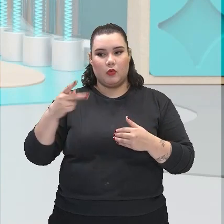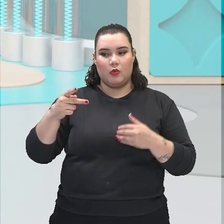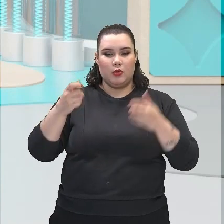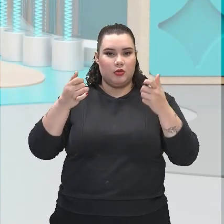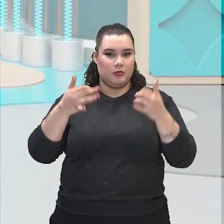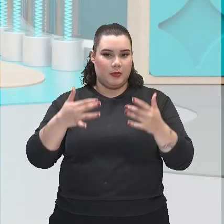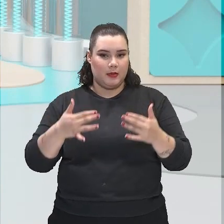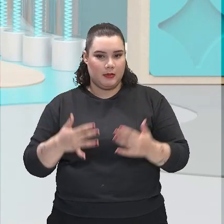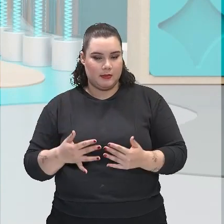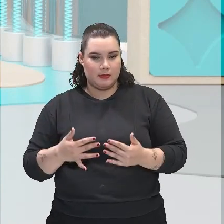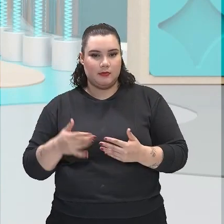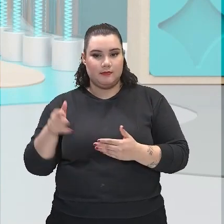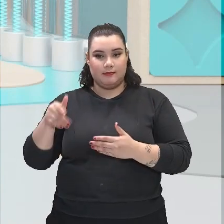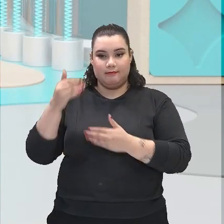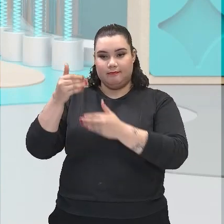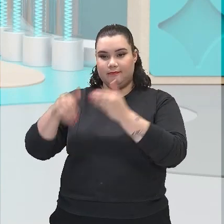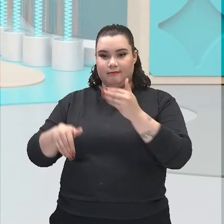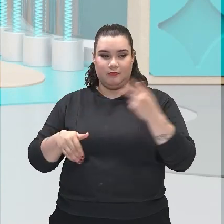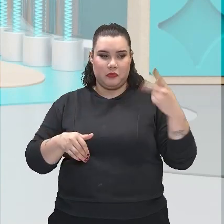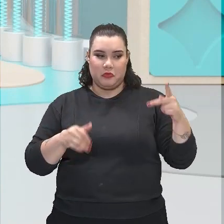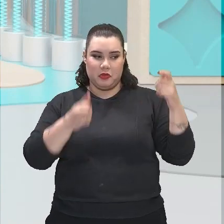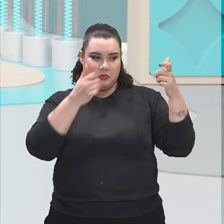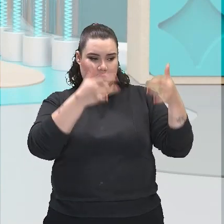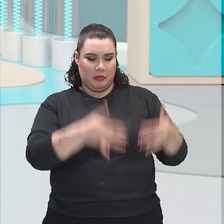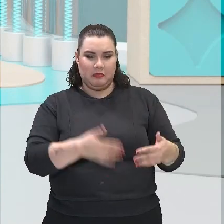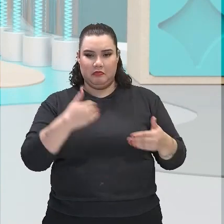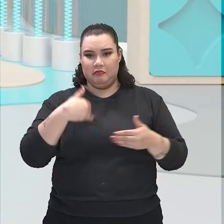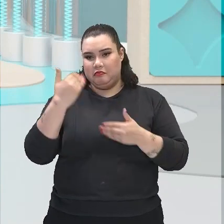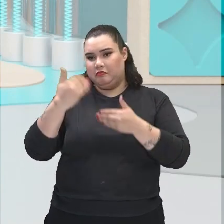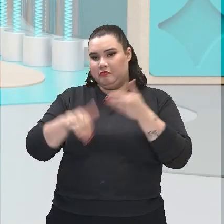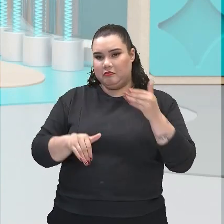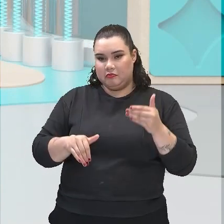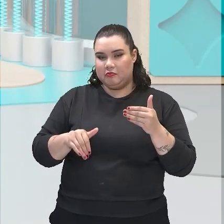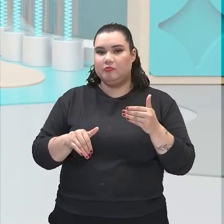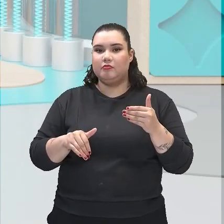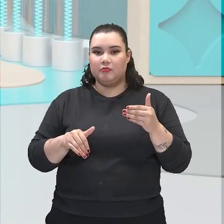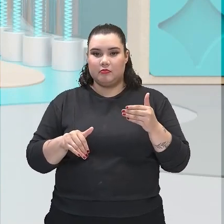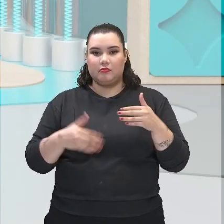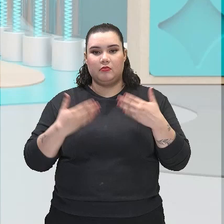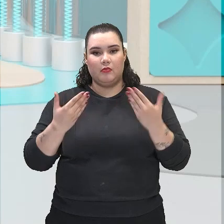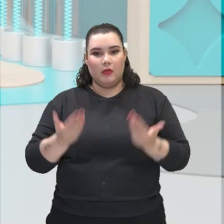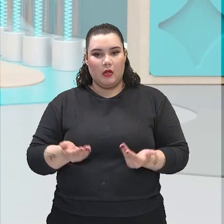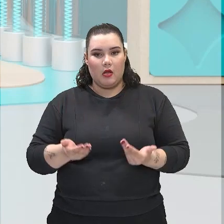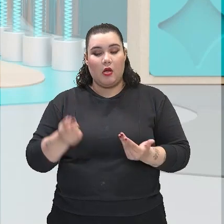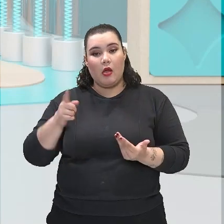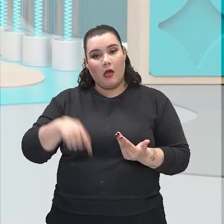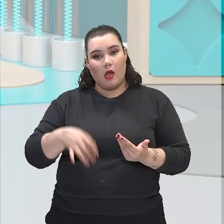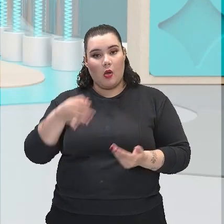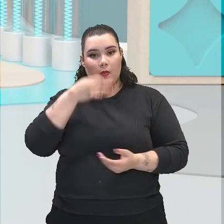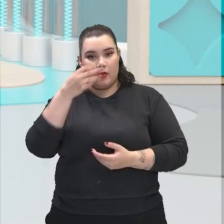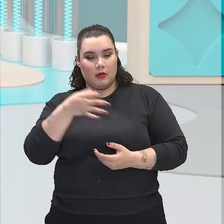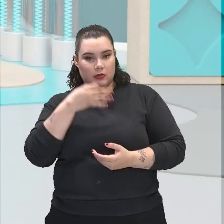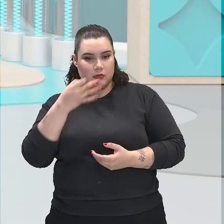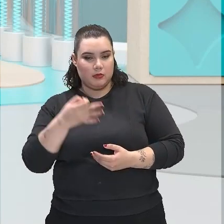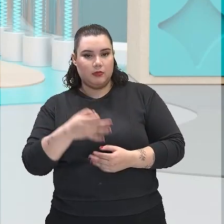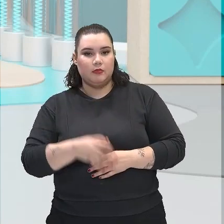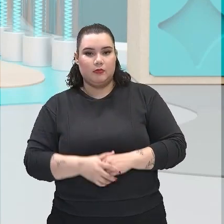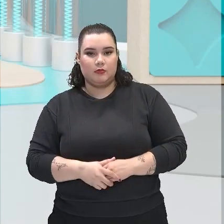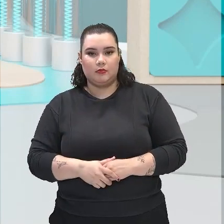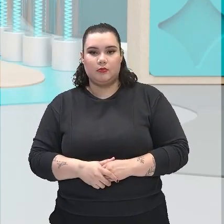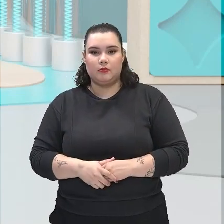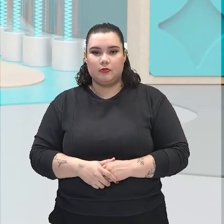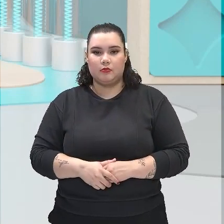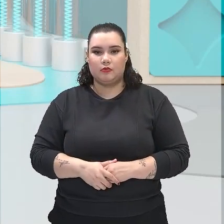contrária ao que a outra debatedora apresentou ao ponto de vista. Isso é o movimento argumentativo. Percebam que